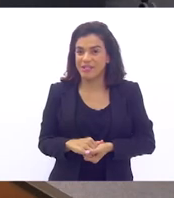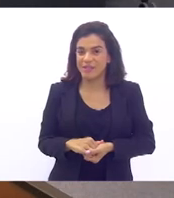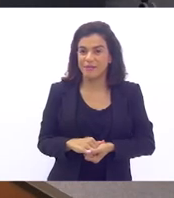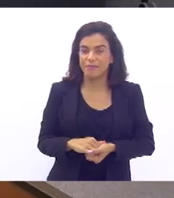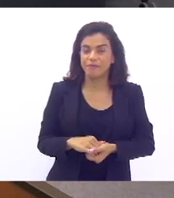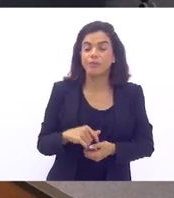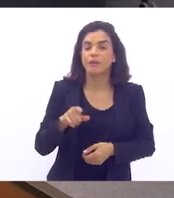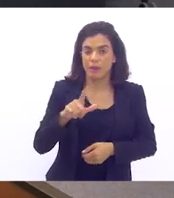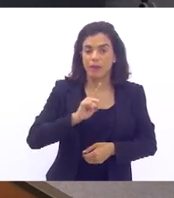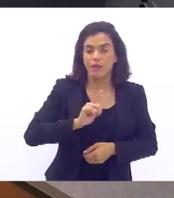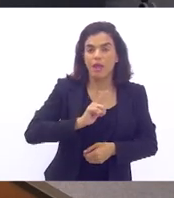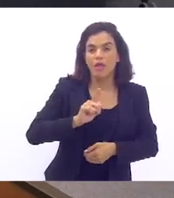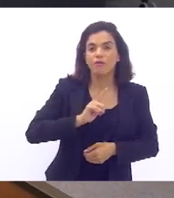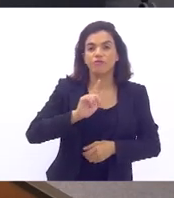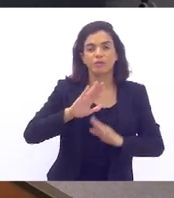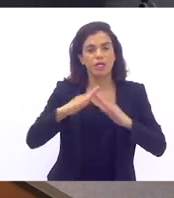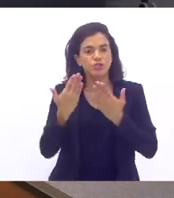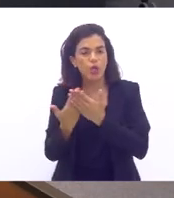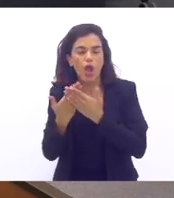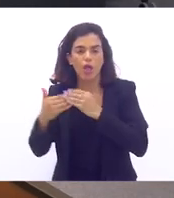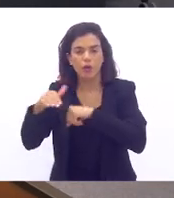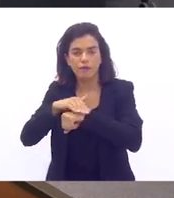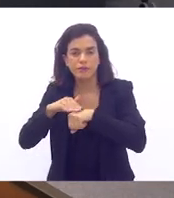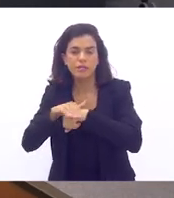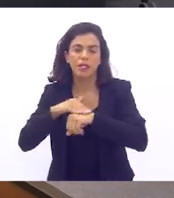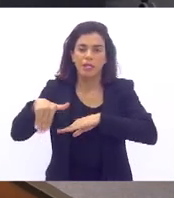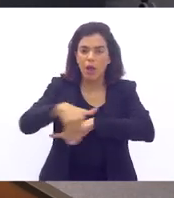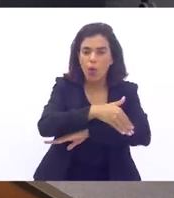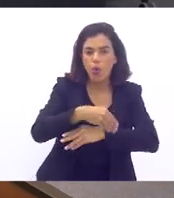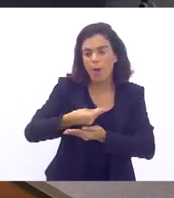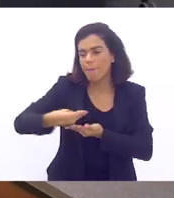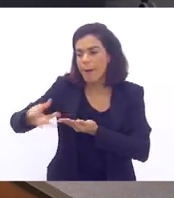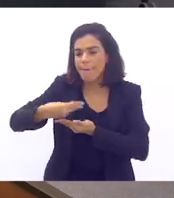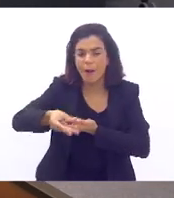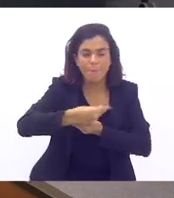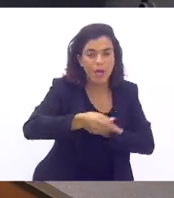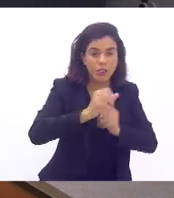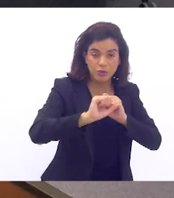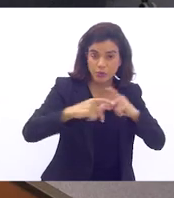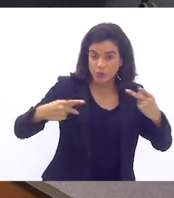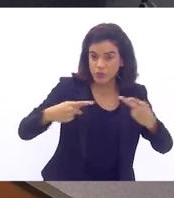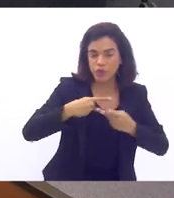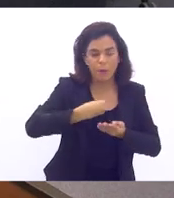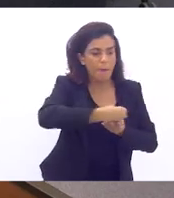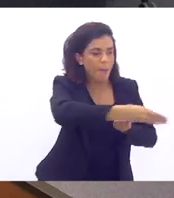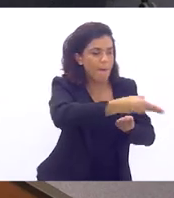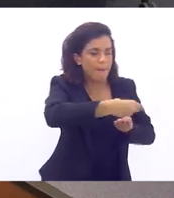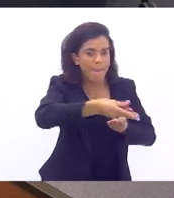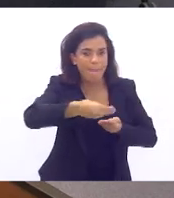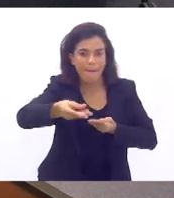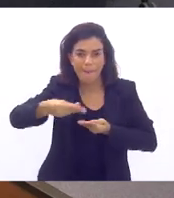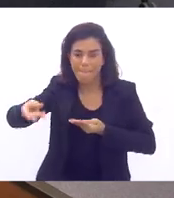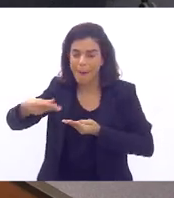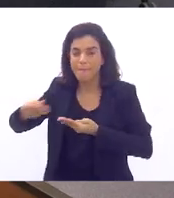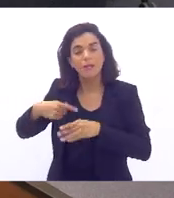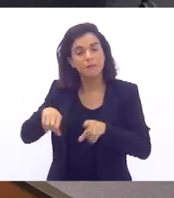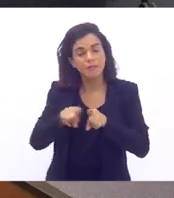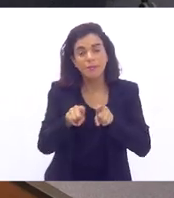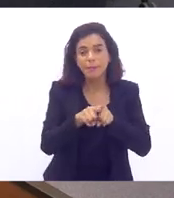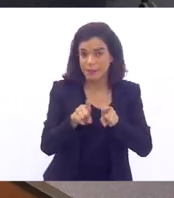escola pra gente ir na escola falar a gente na rua divulgar a gente tá no shopping alguém falar conflito da associação porque